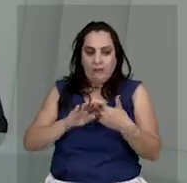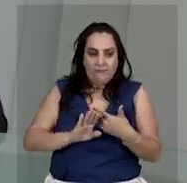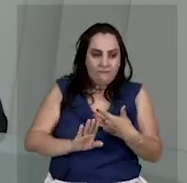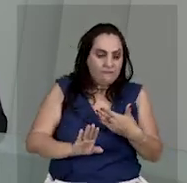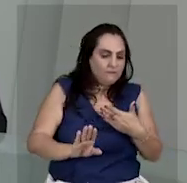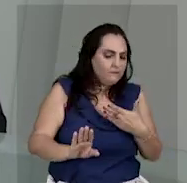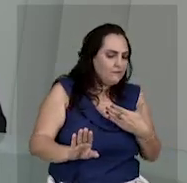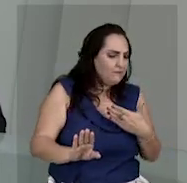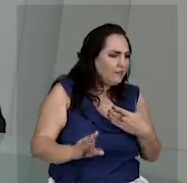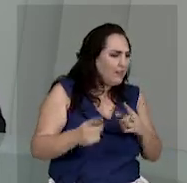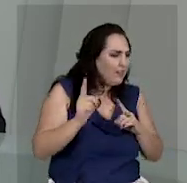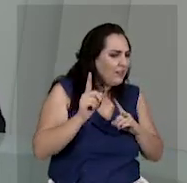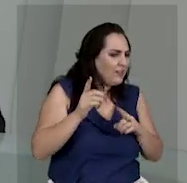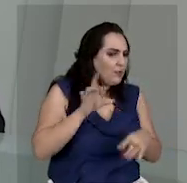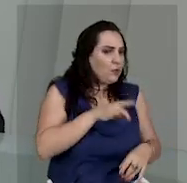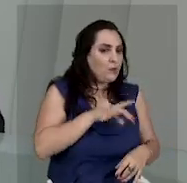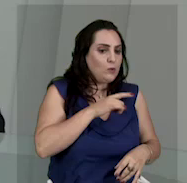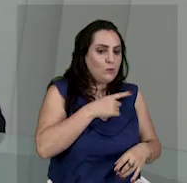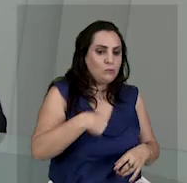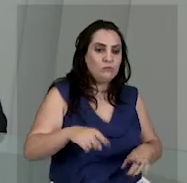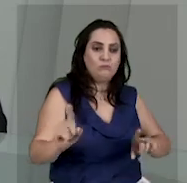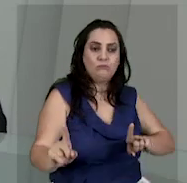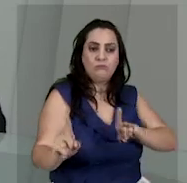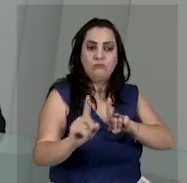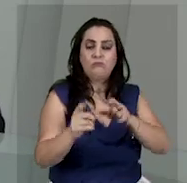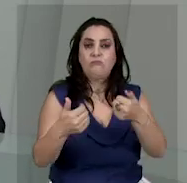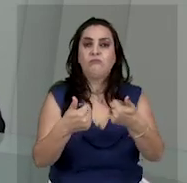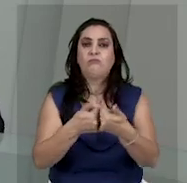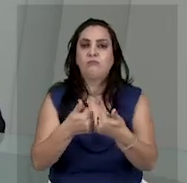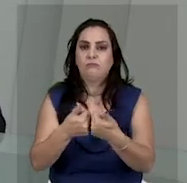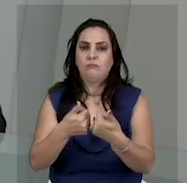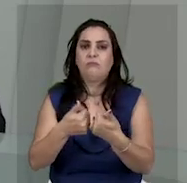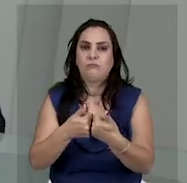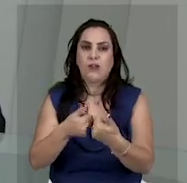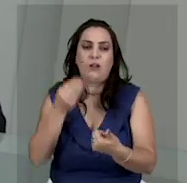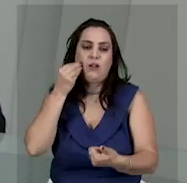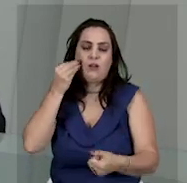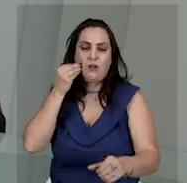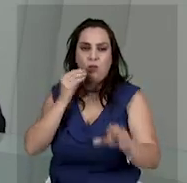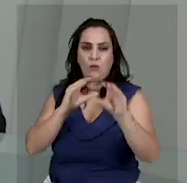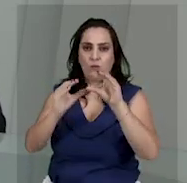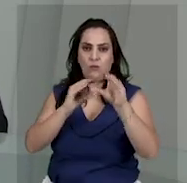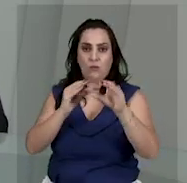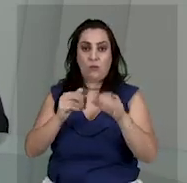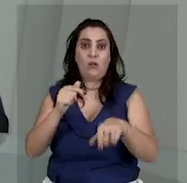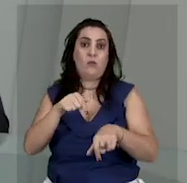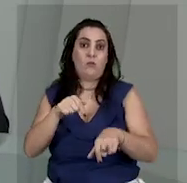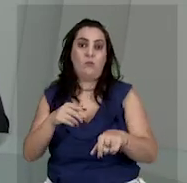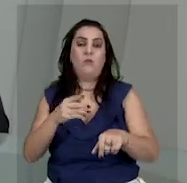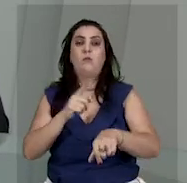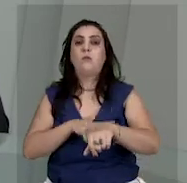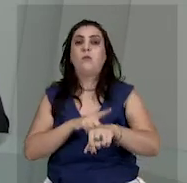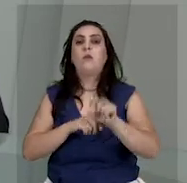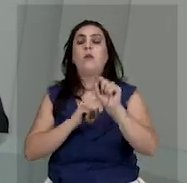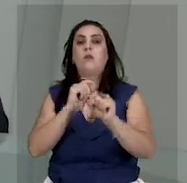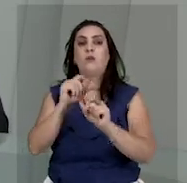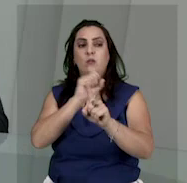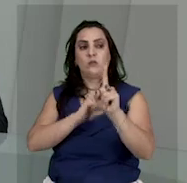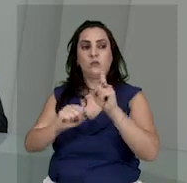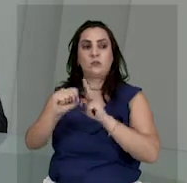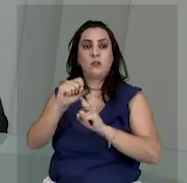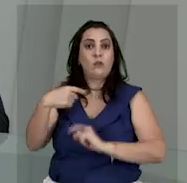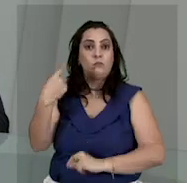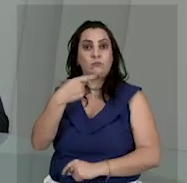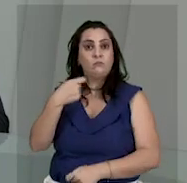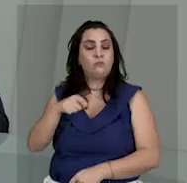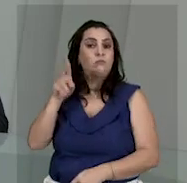com receio de se aproximar e tentar comunicar. Então, esse é um momento social. Por quê? Essa criança que está na escola, a gente tem que lembrar